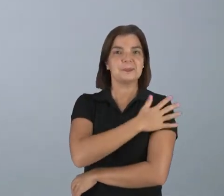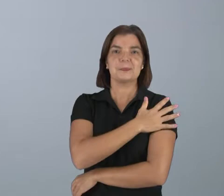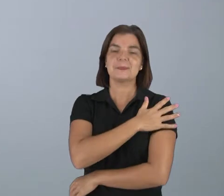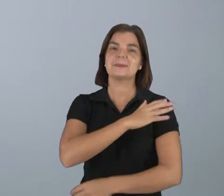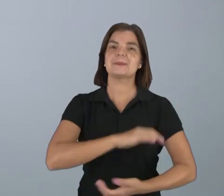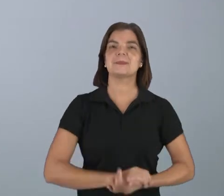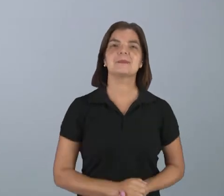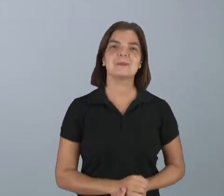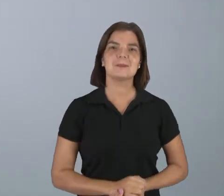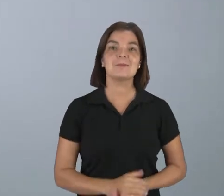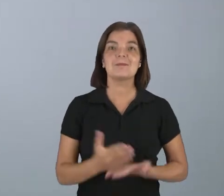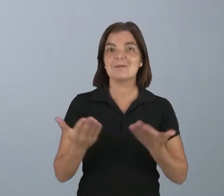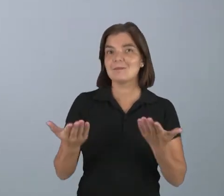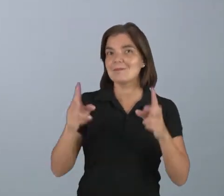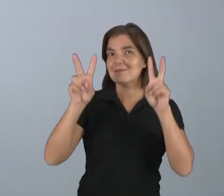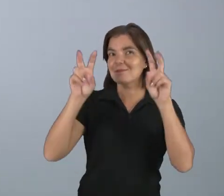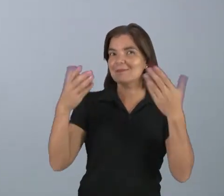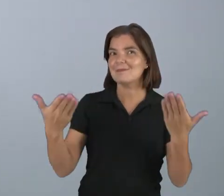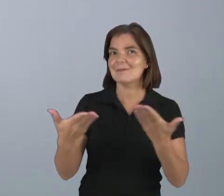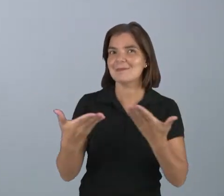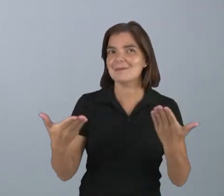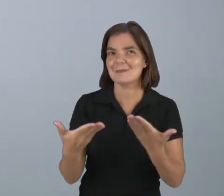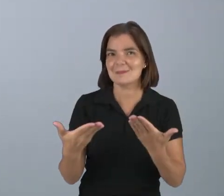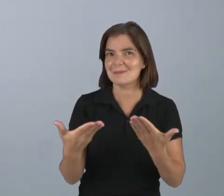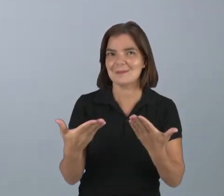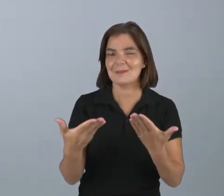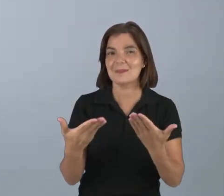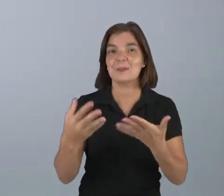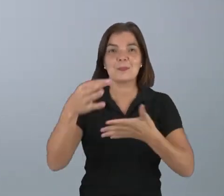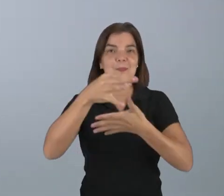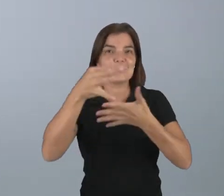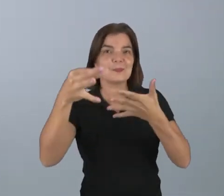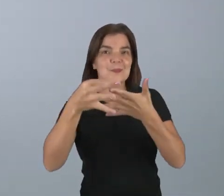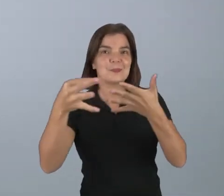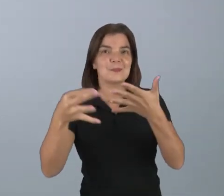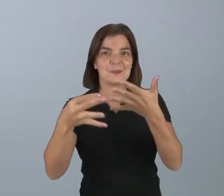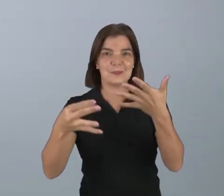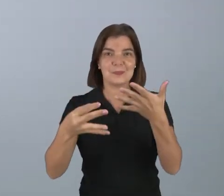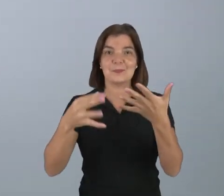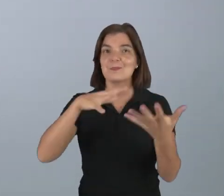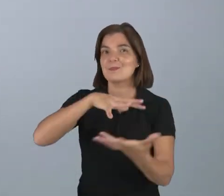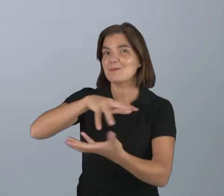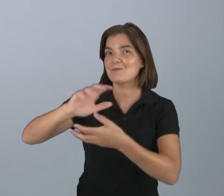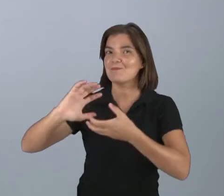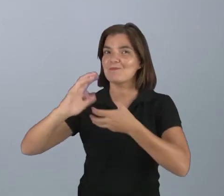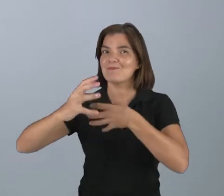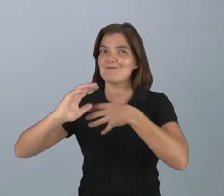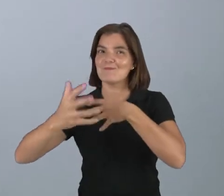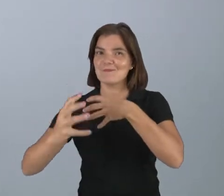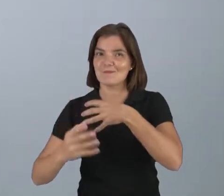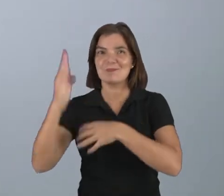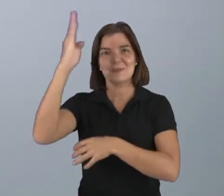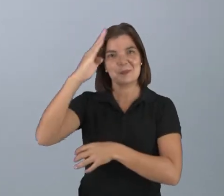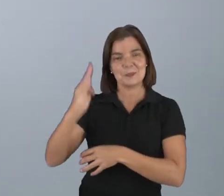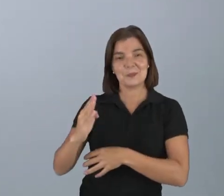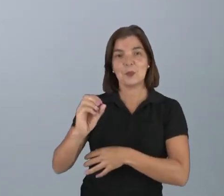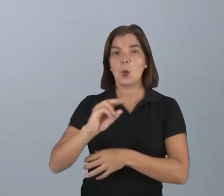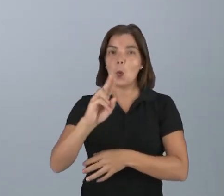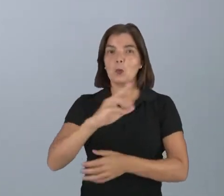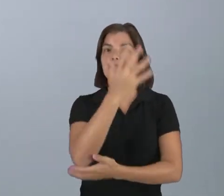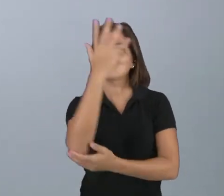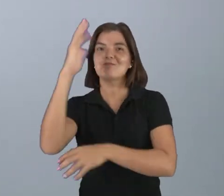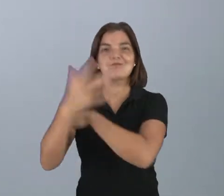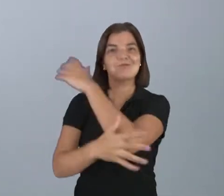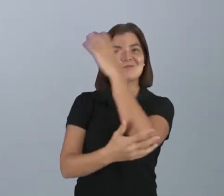ensino fundamental. E o nosso tema de hoje são aspectos físicos do Brasil ou aspectos naturais